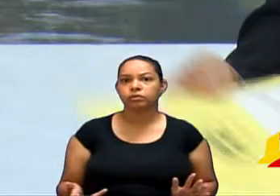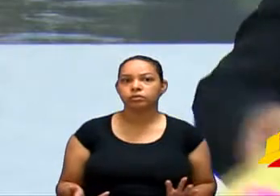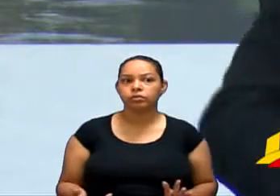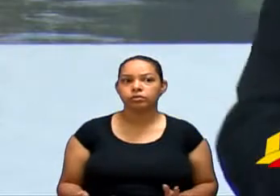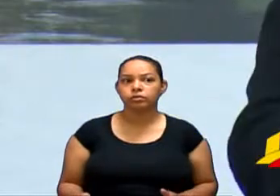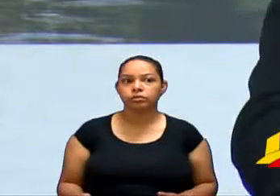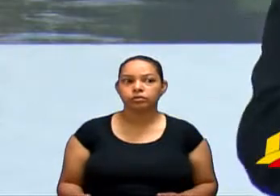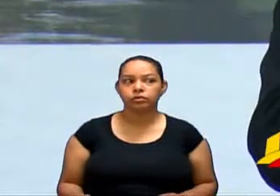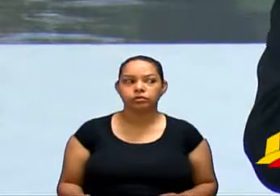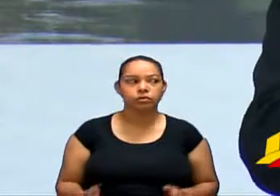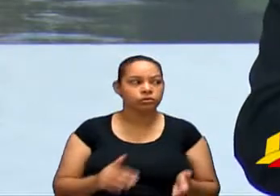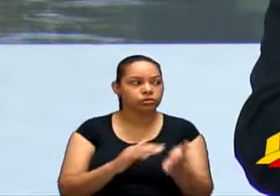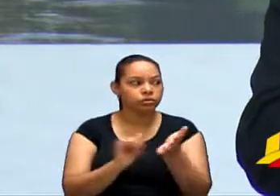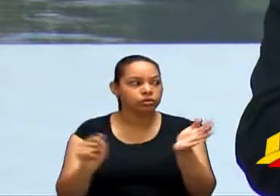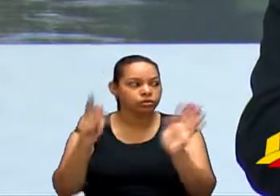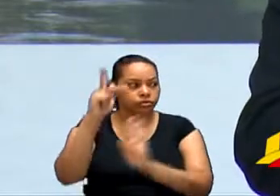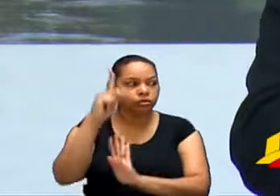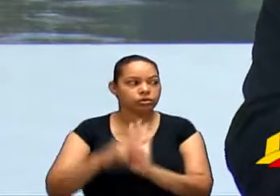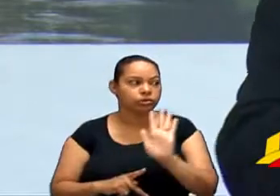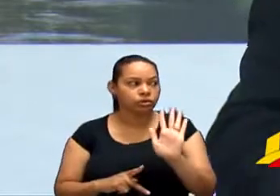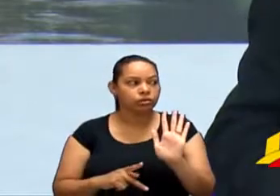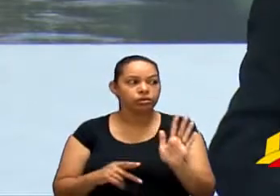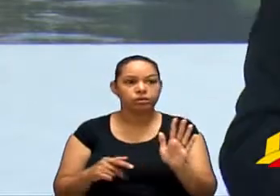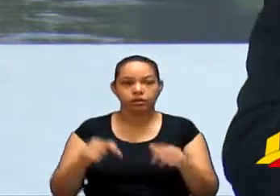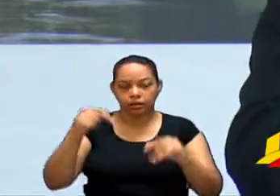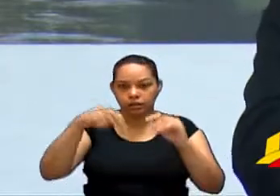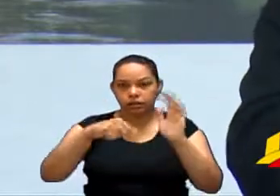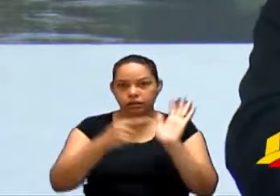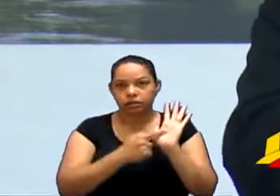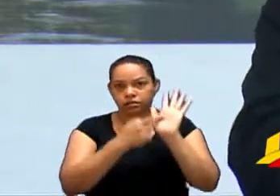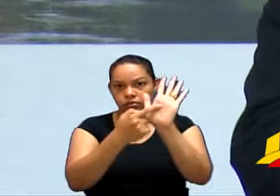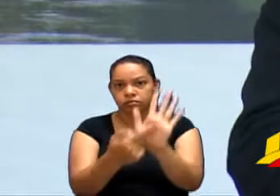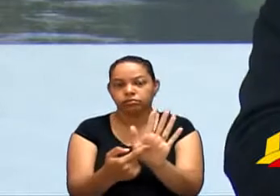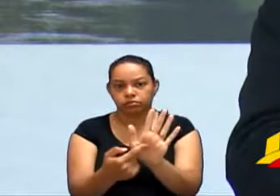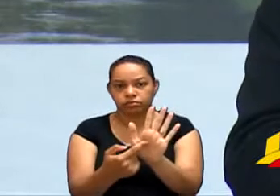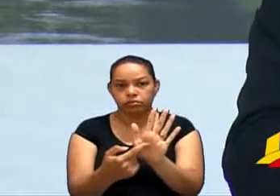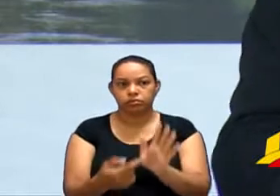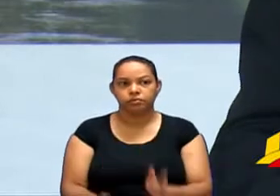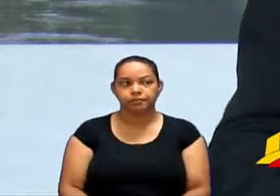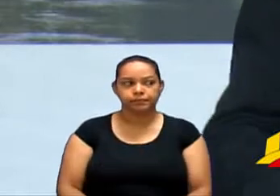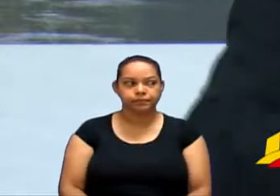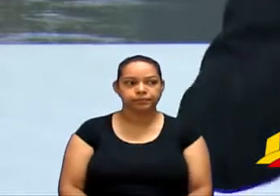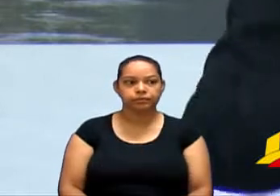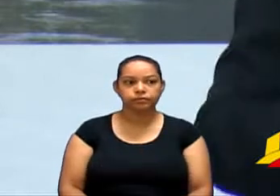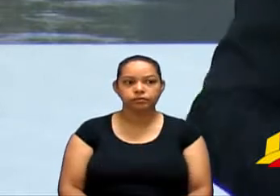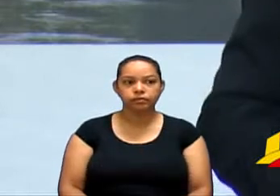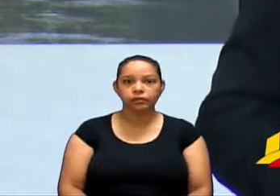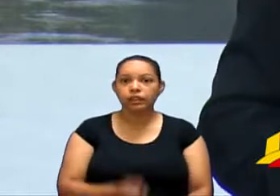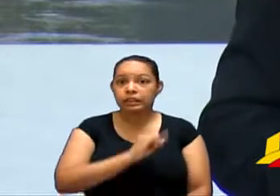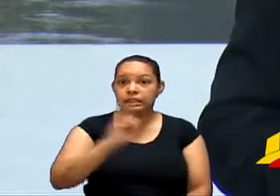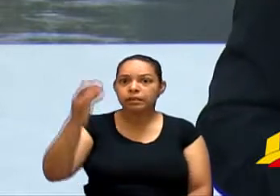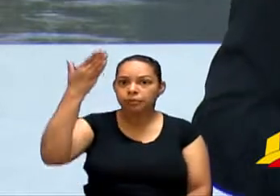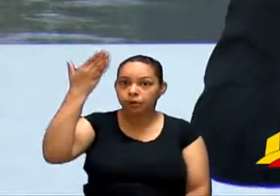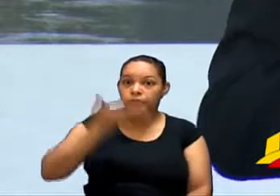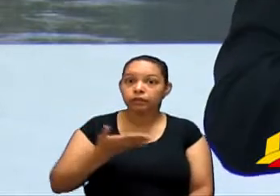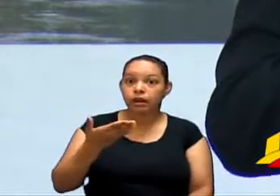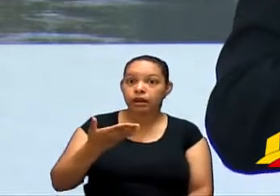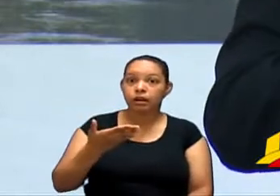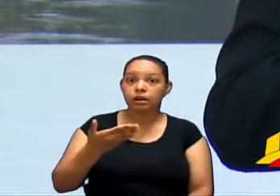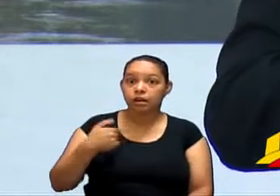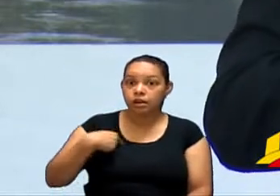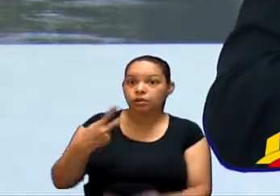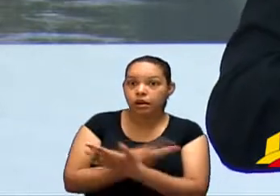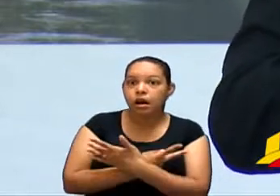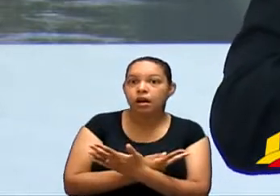tira o meu projeto aqui tá aqui o projeto na mão se alguém provar para mim que